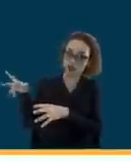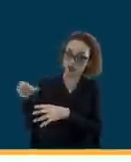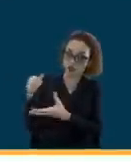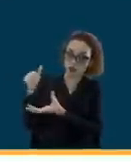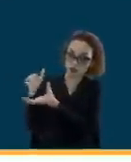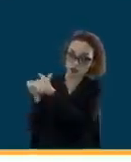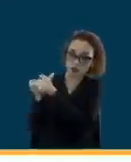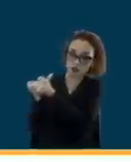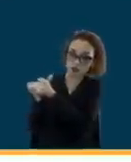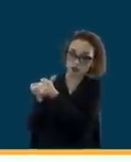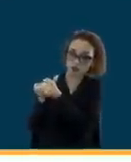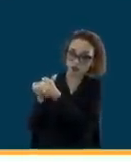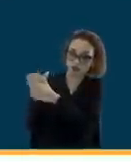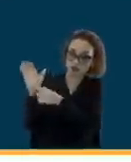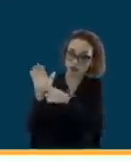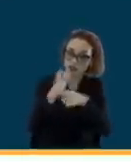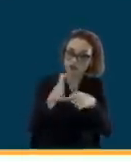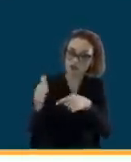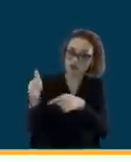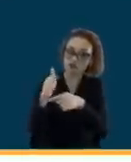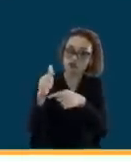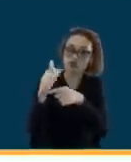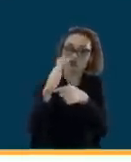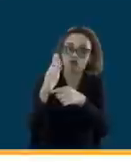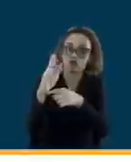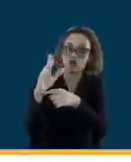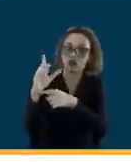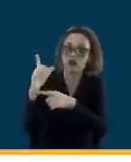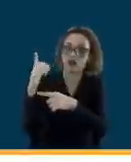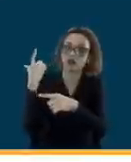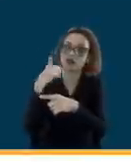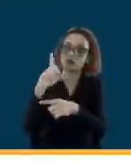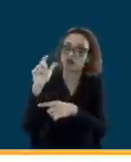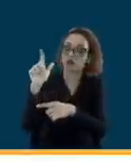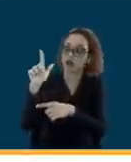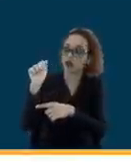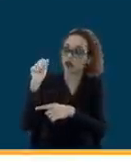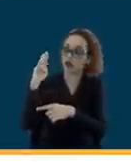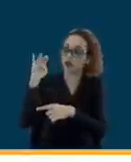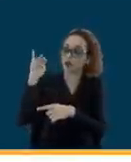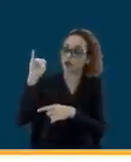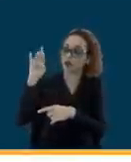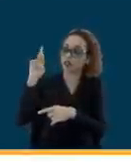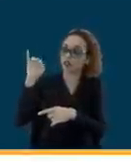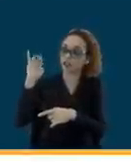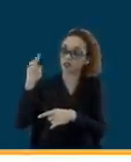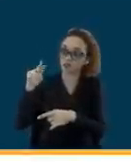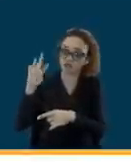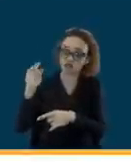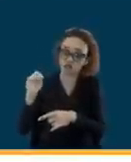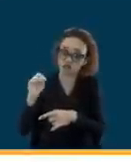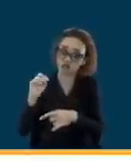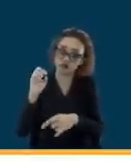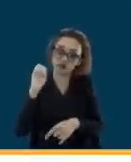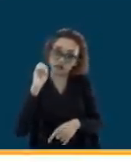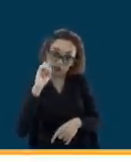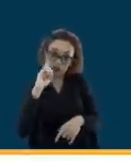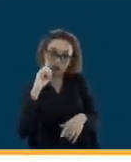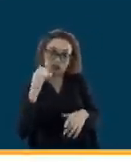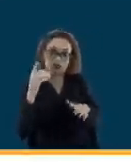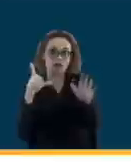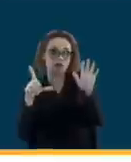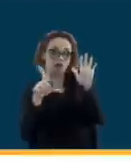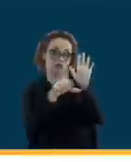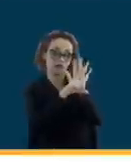e tirá-lo do labirinto, né? Quem sabe a Lei Aldir Blanc não seja esse fio de Ariadne que